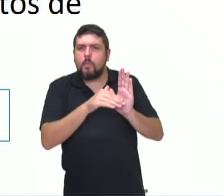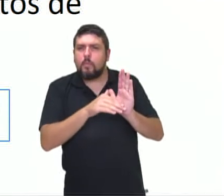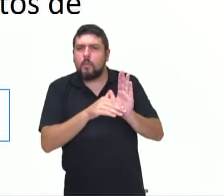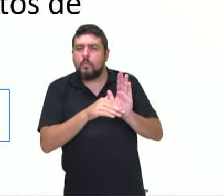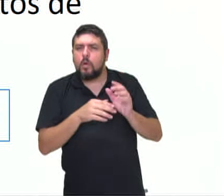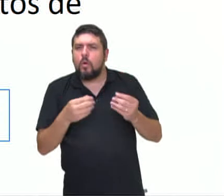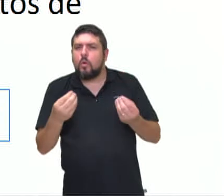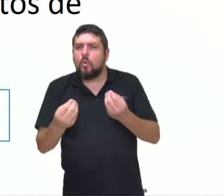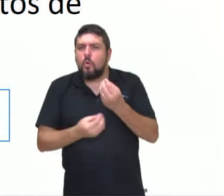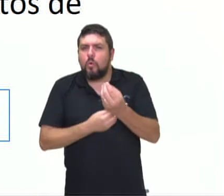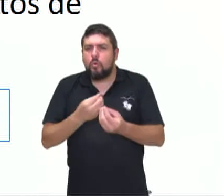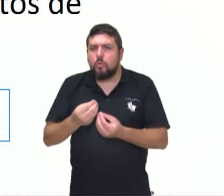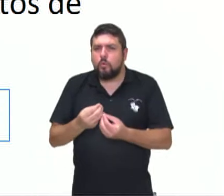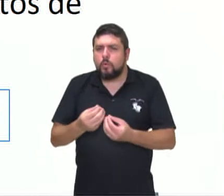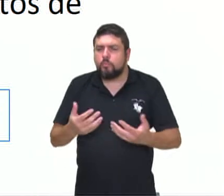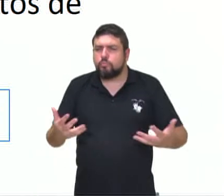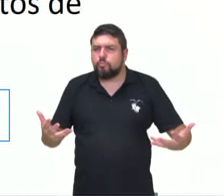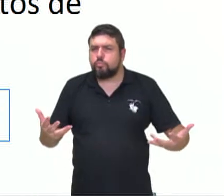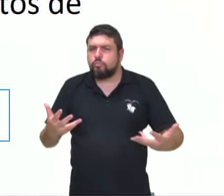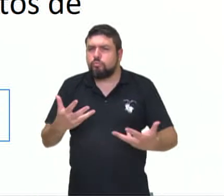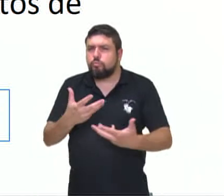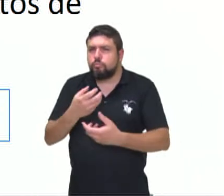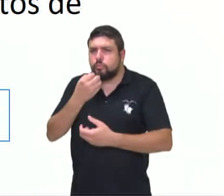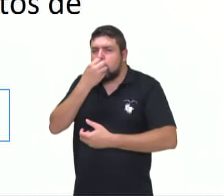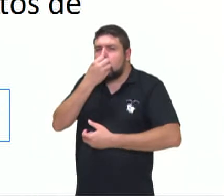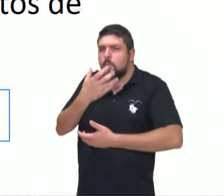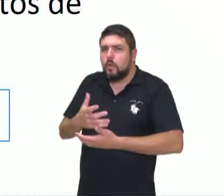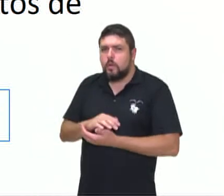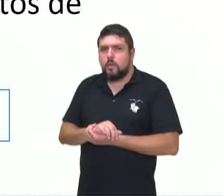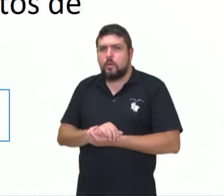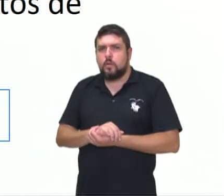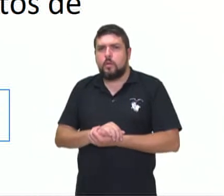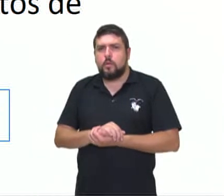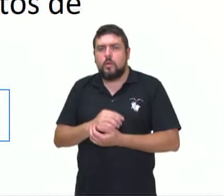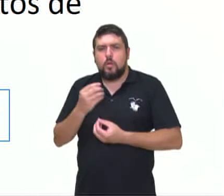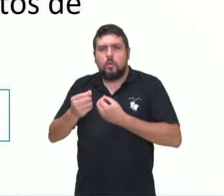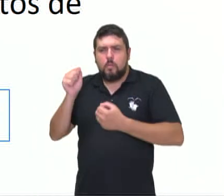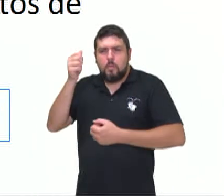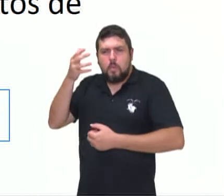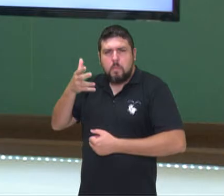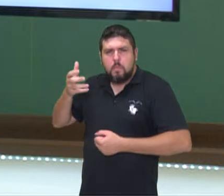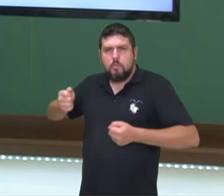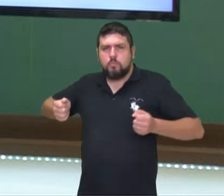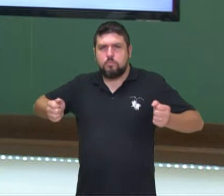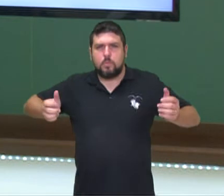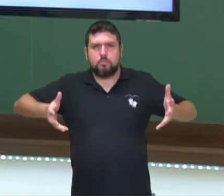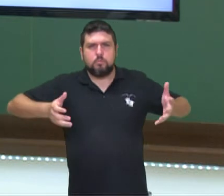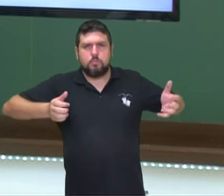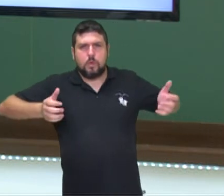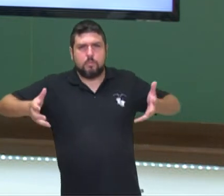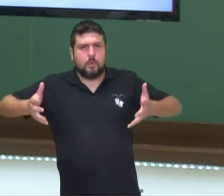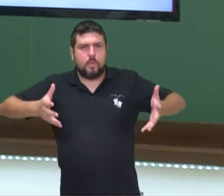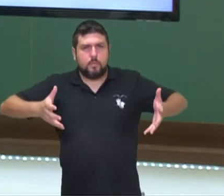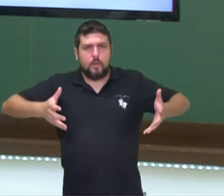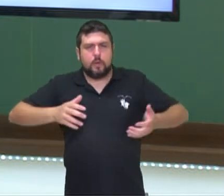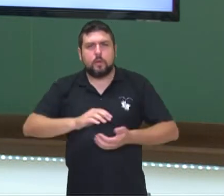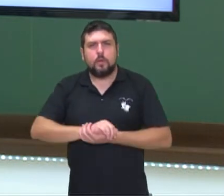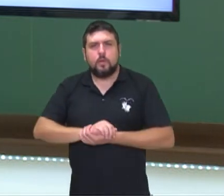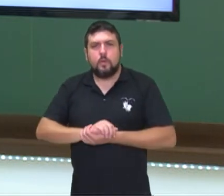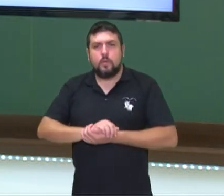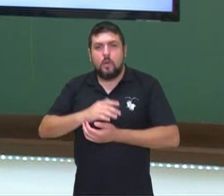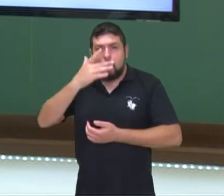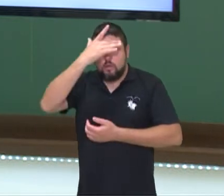eloquência, arte do bem dizer. Eloquência, falar bem, de forma que as